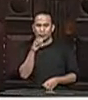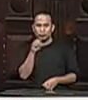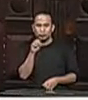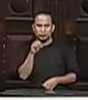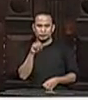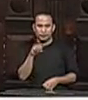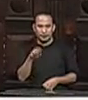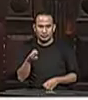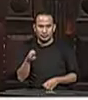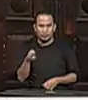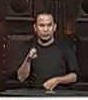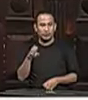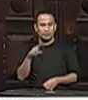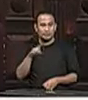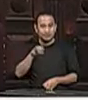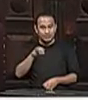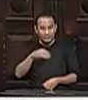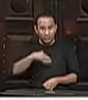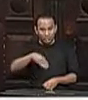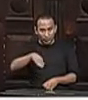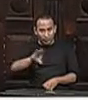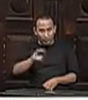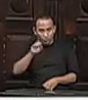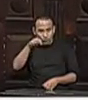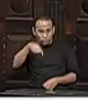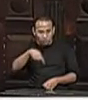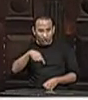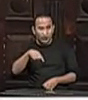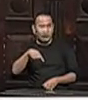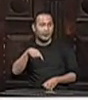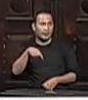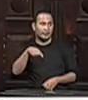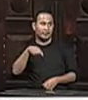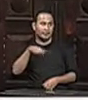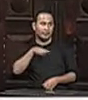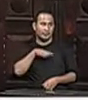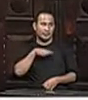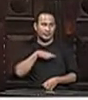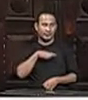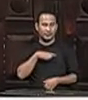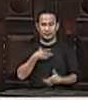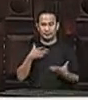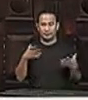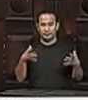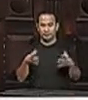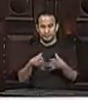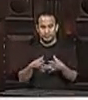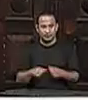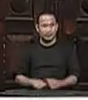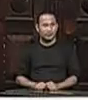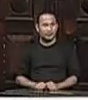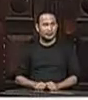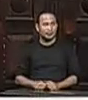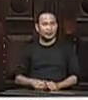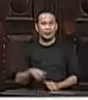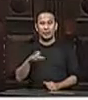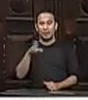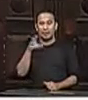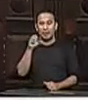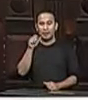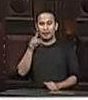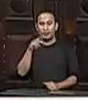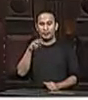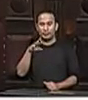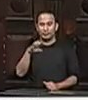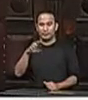aperto. E aí se eu for além, só aqui na região metropolitana, você tem um Séries minguando. Você tem um Campo Grande na